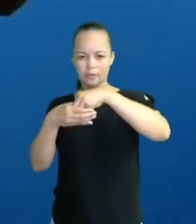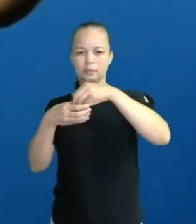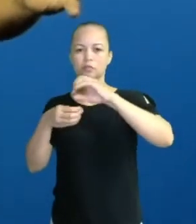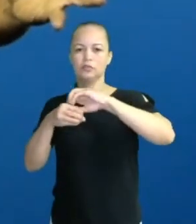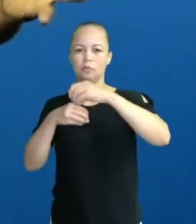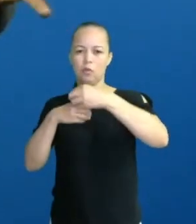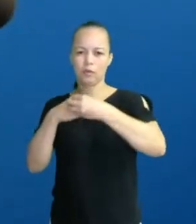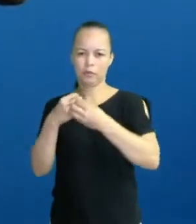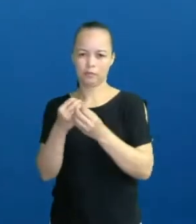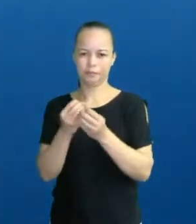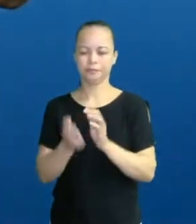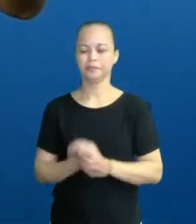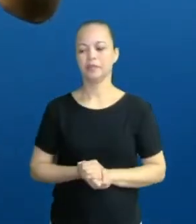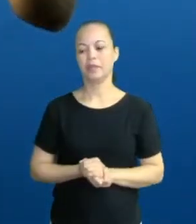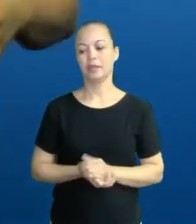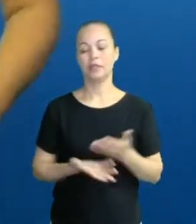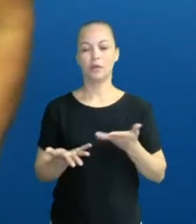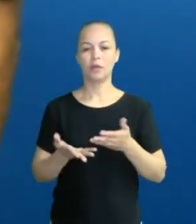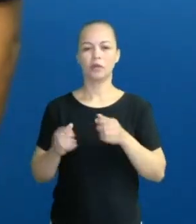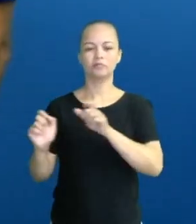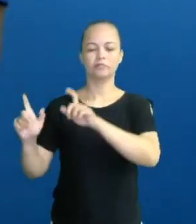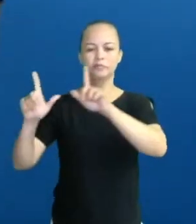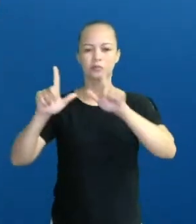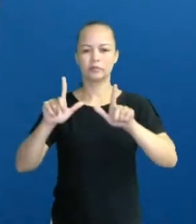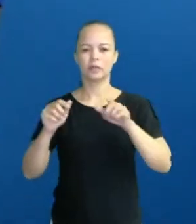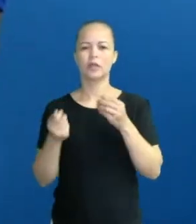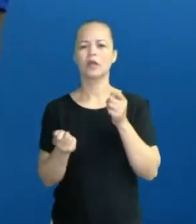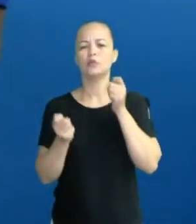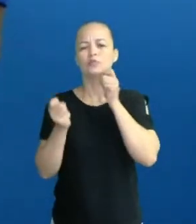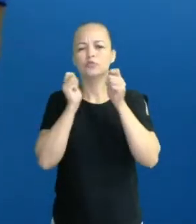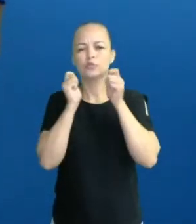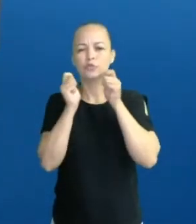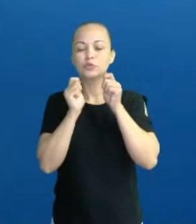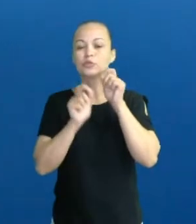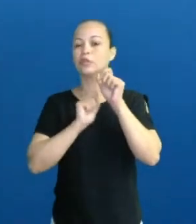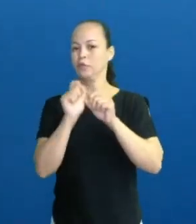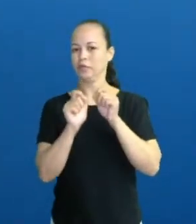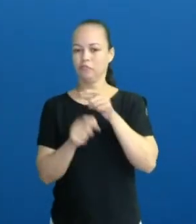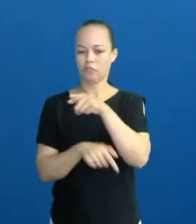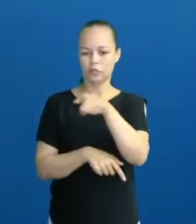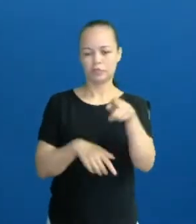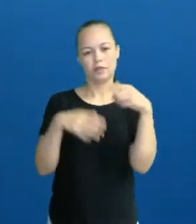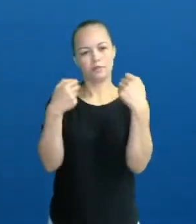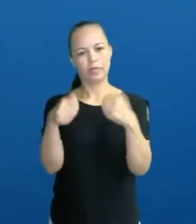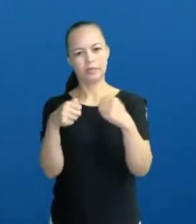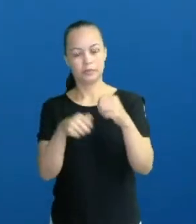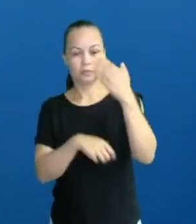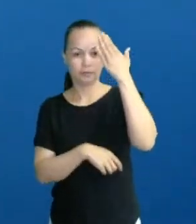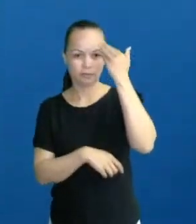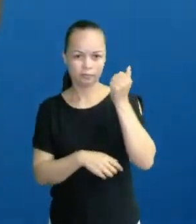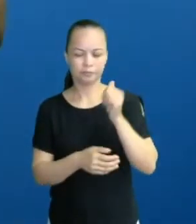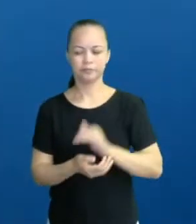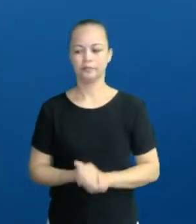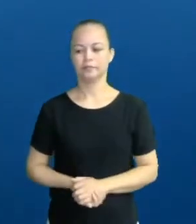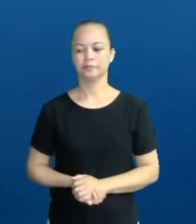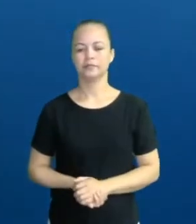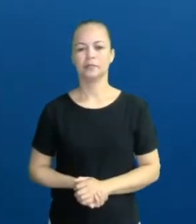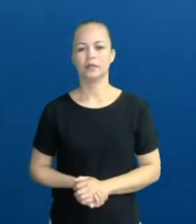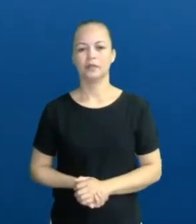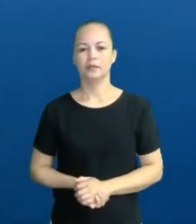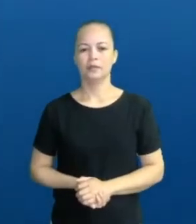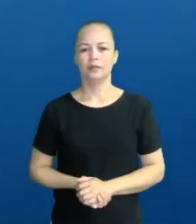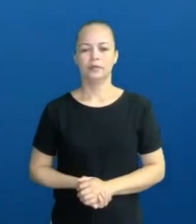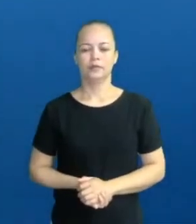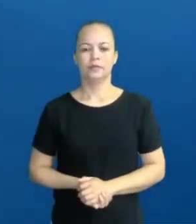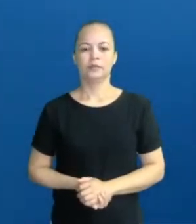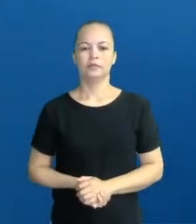momento fofinho, momento cuti-cuti. Você precisa saber. Por favor, produção, vamos para o nosso próximo slide. E